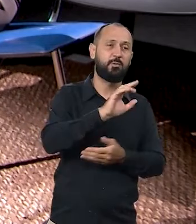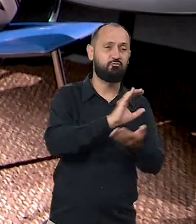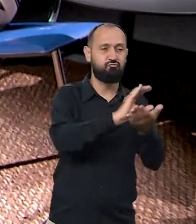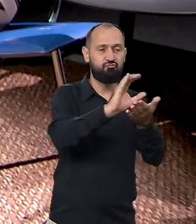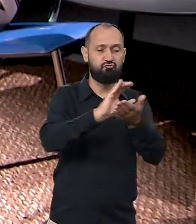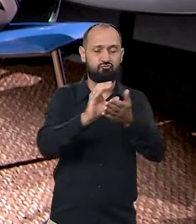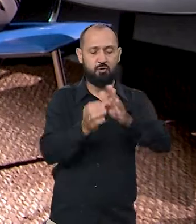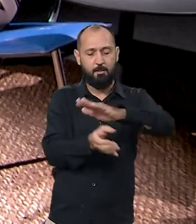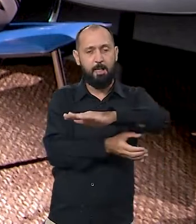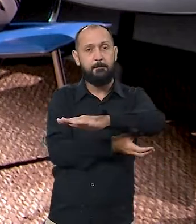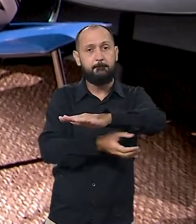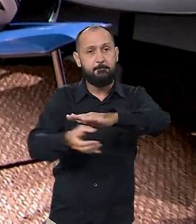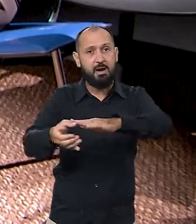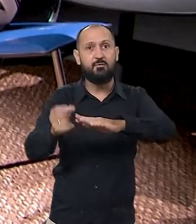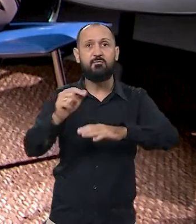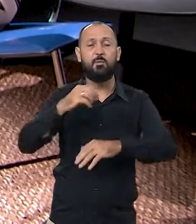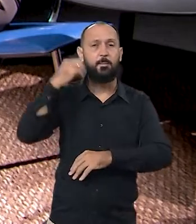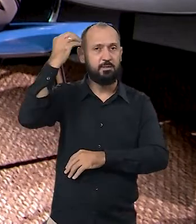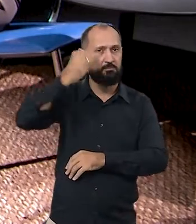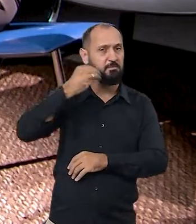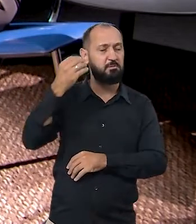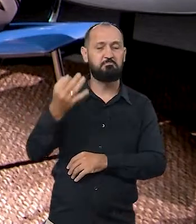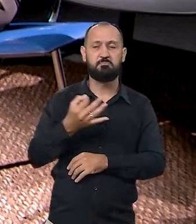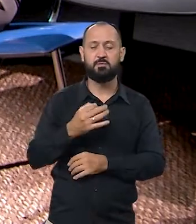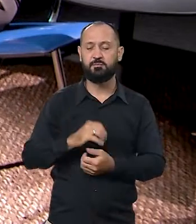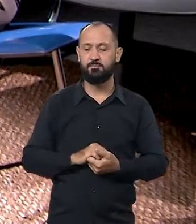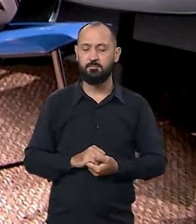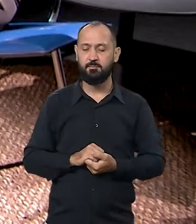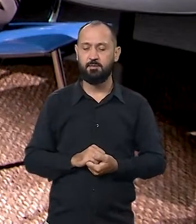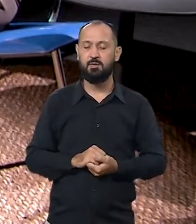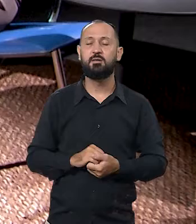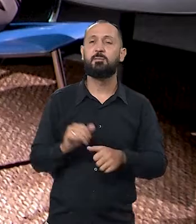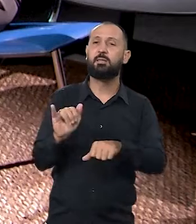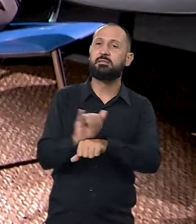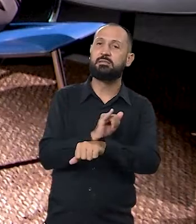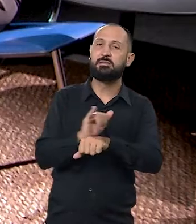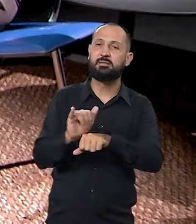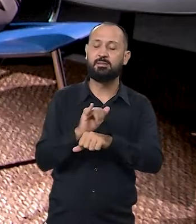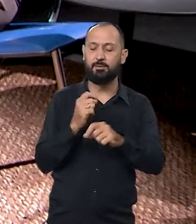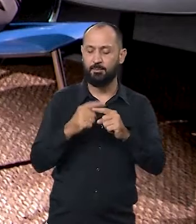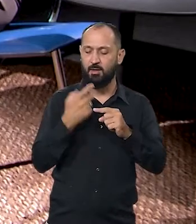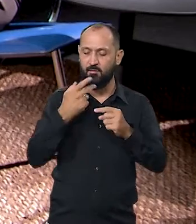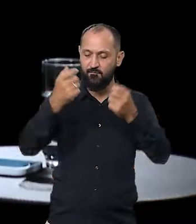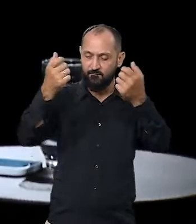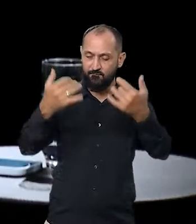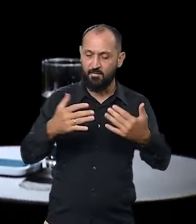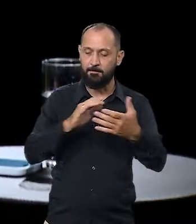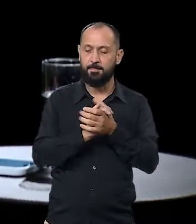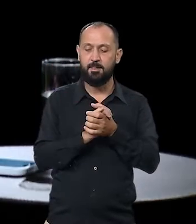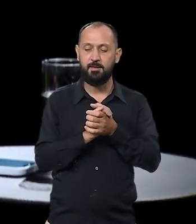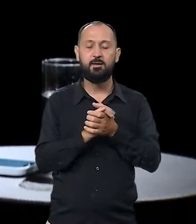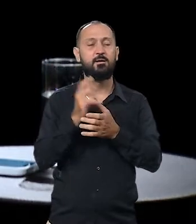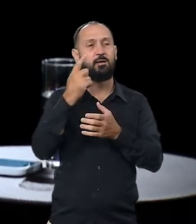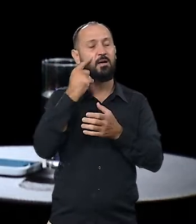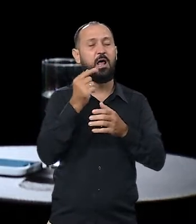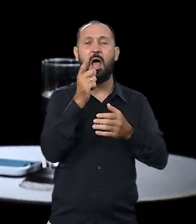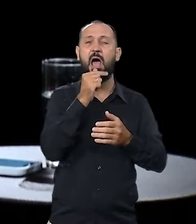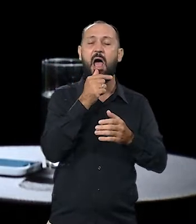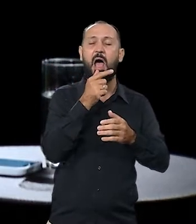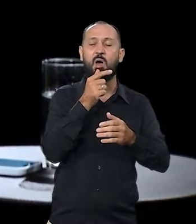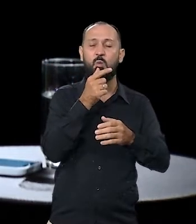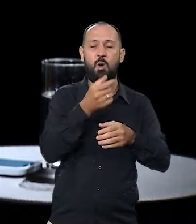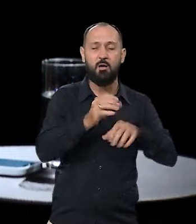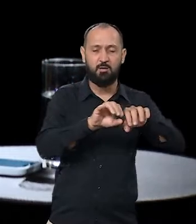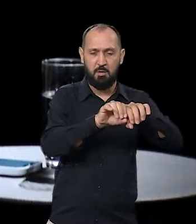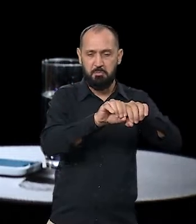em saneamento no Mato Grosso. Então, foi assim, uma experiência muito exitosa. E uma área estratégica também, né? Porque quando a gente fala de saneamento básico e